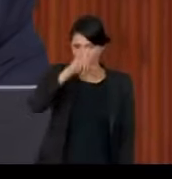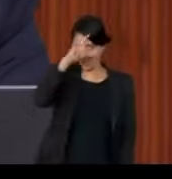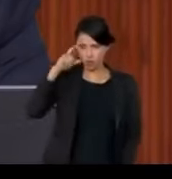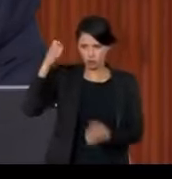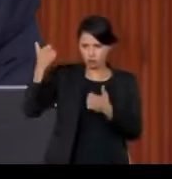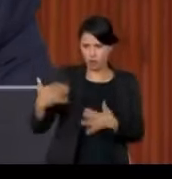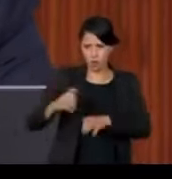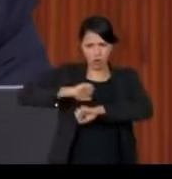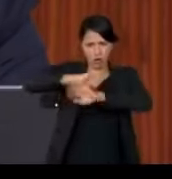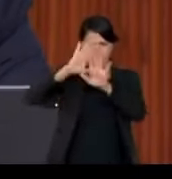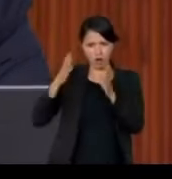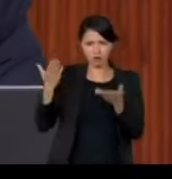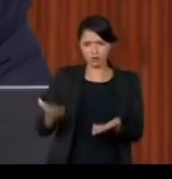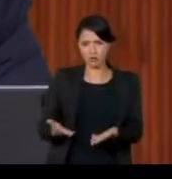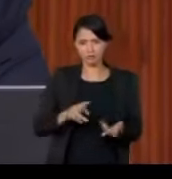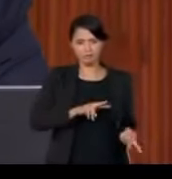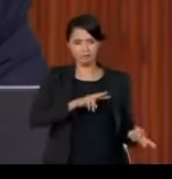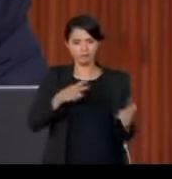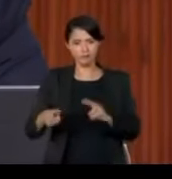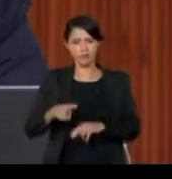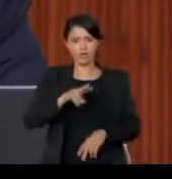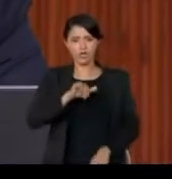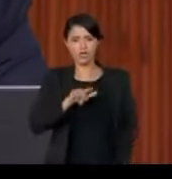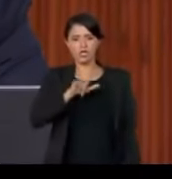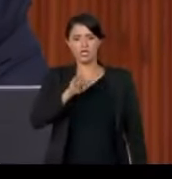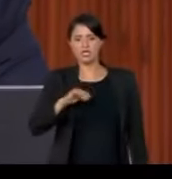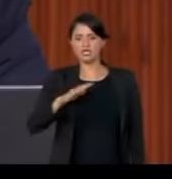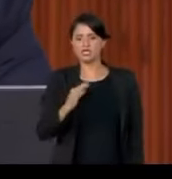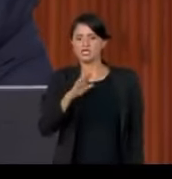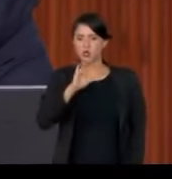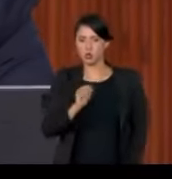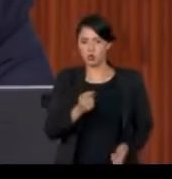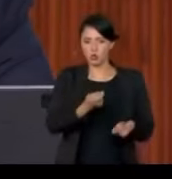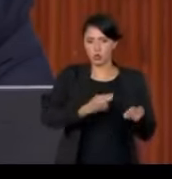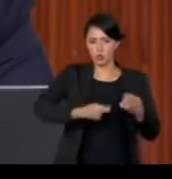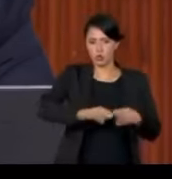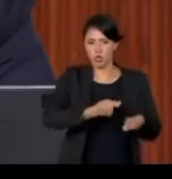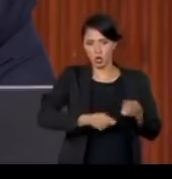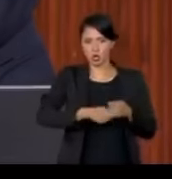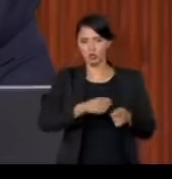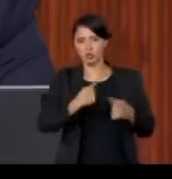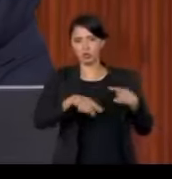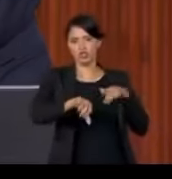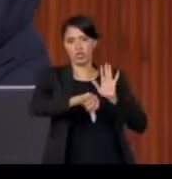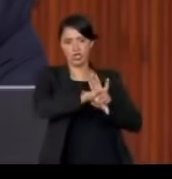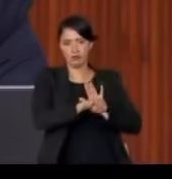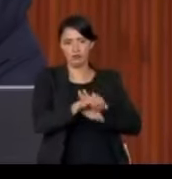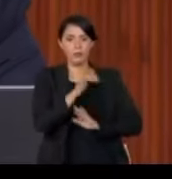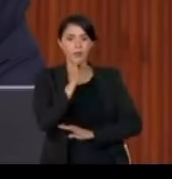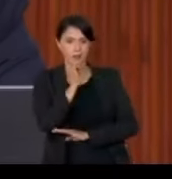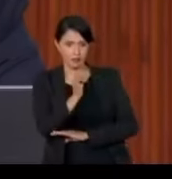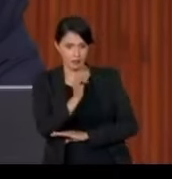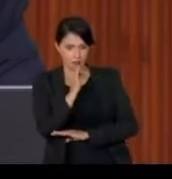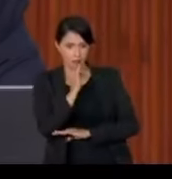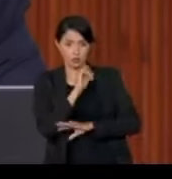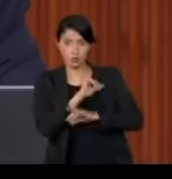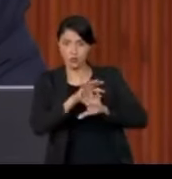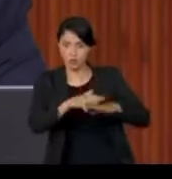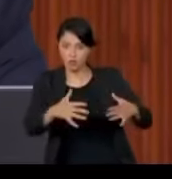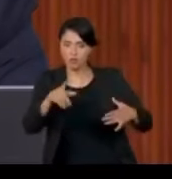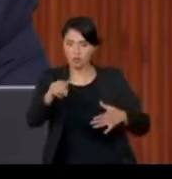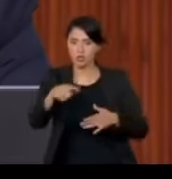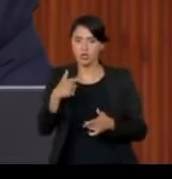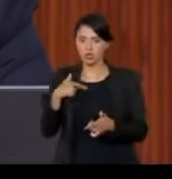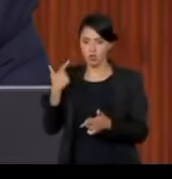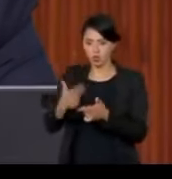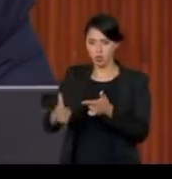propriedade, a transposição do ilícito nos negócios lícitos, e isso vai drenando a competitividade. Vou dar um exemplo. Nós temos um